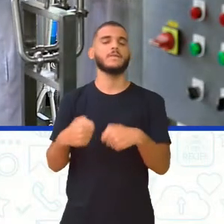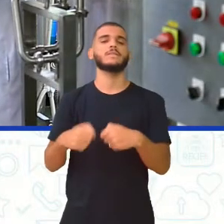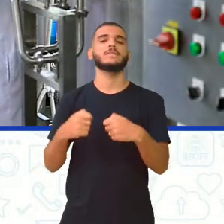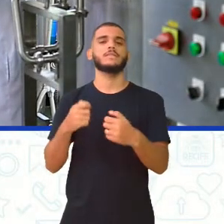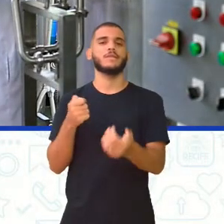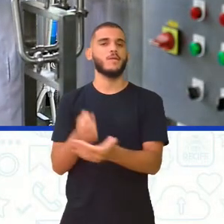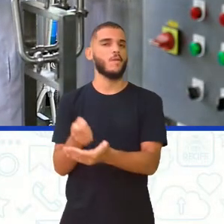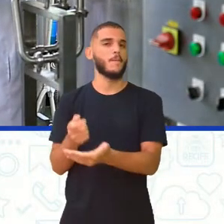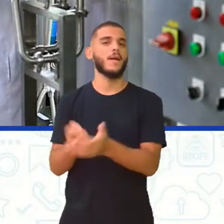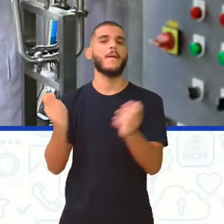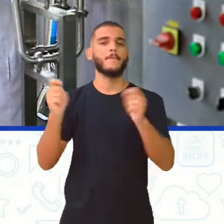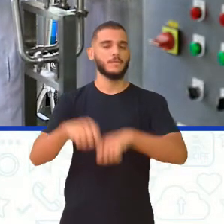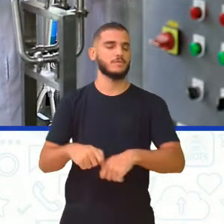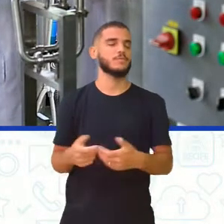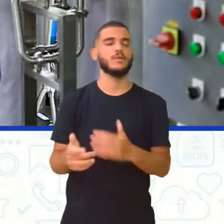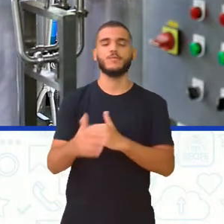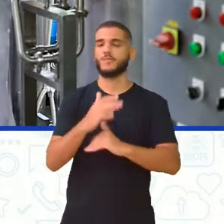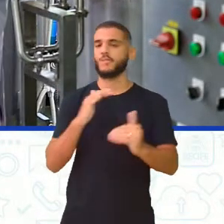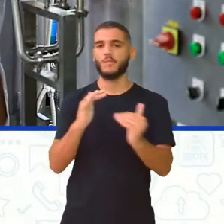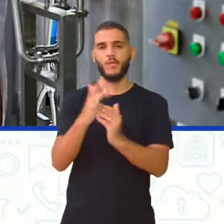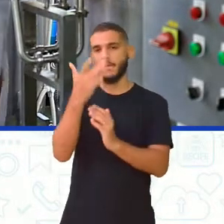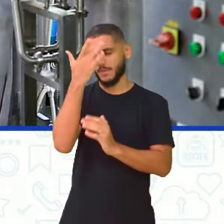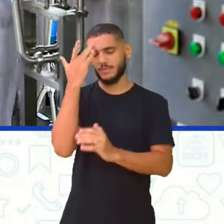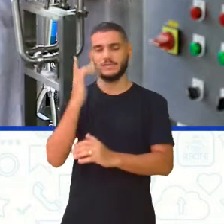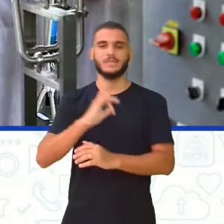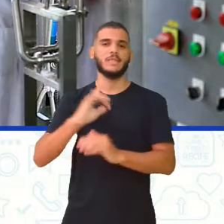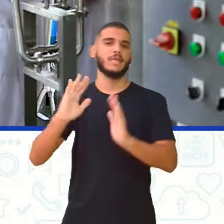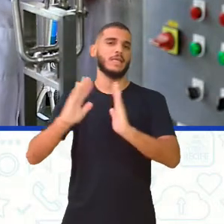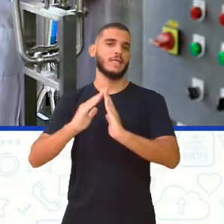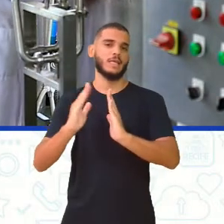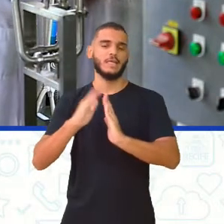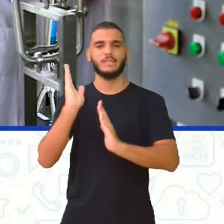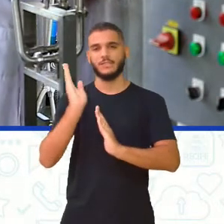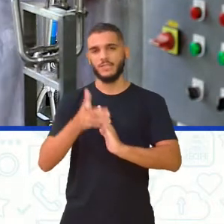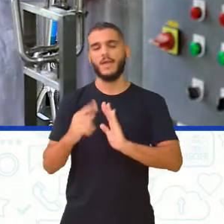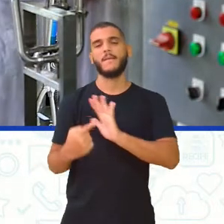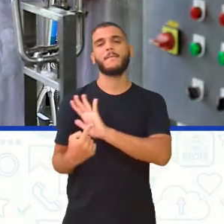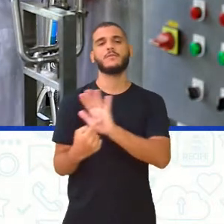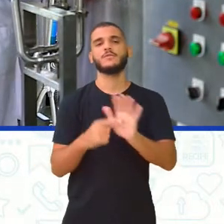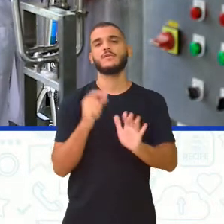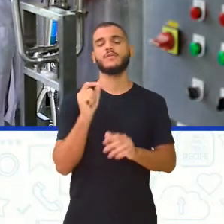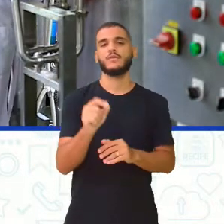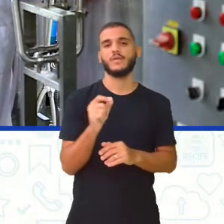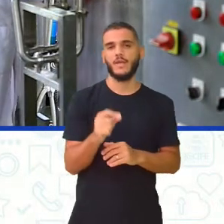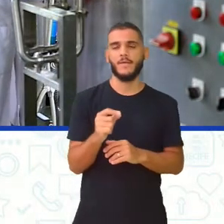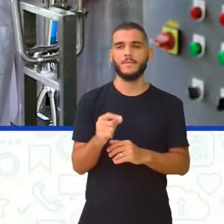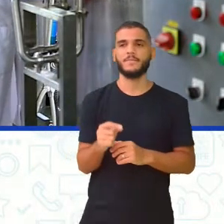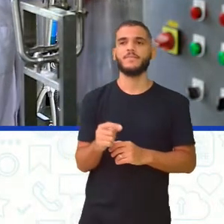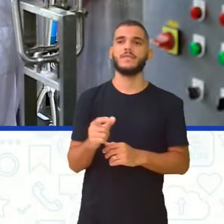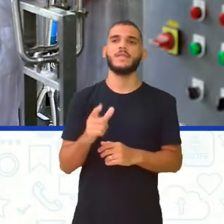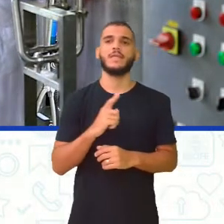vamos dizer, a nossas mesas, a mesa de todos nós, isso aí vem mostrando esse